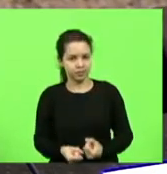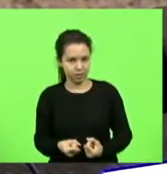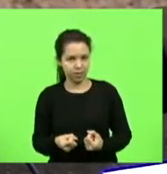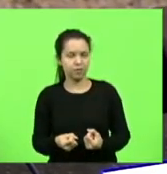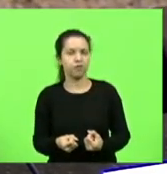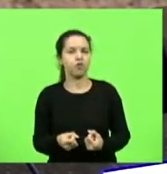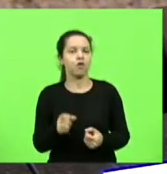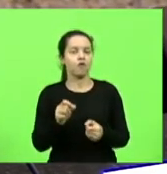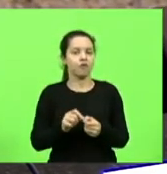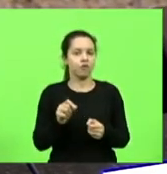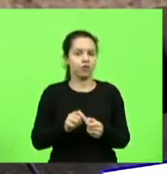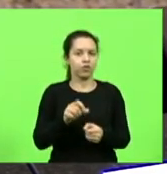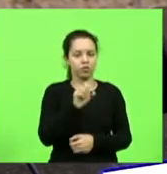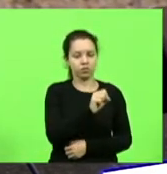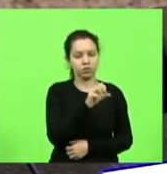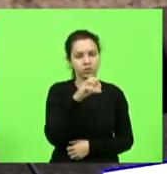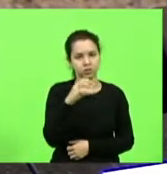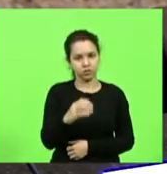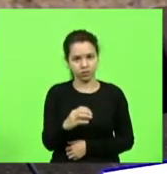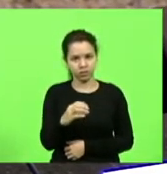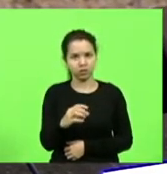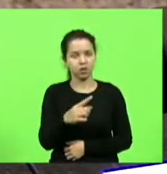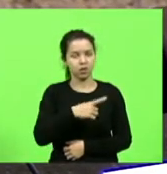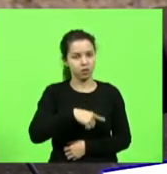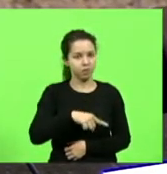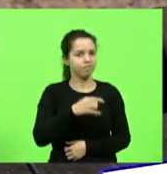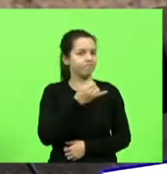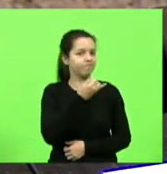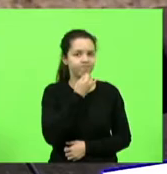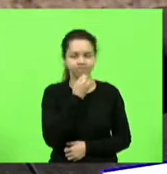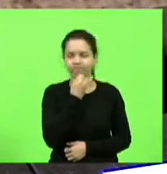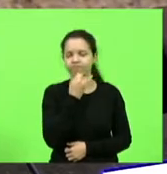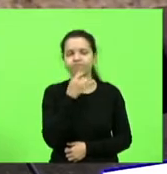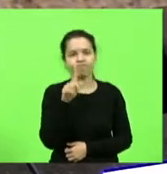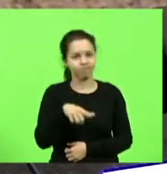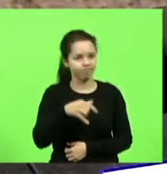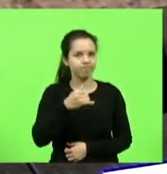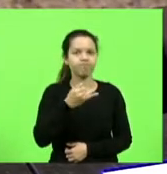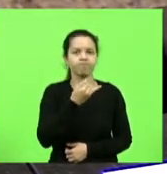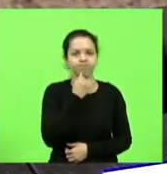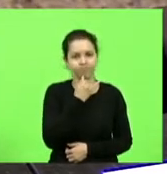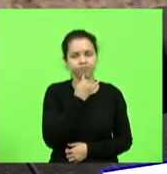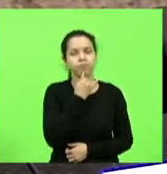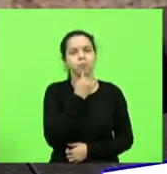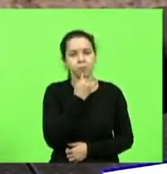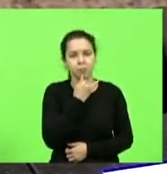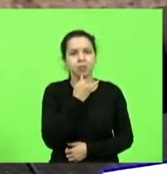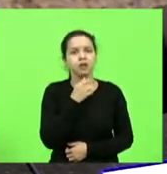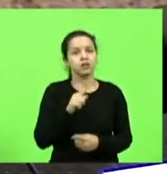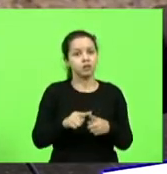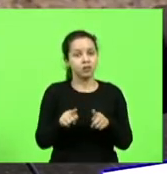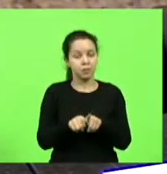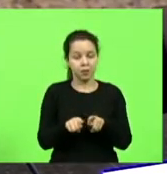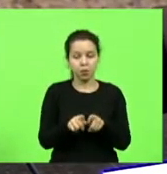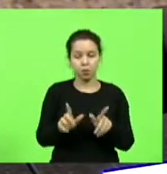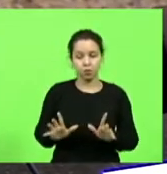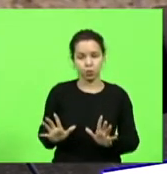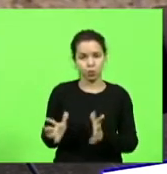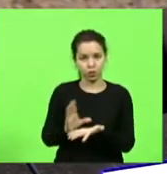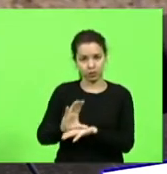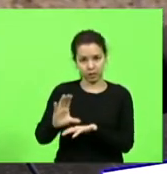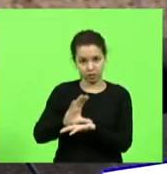é feito com Santa Catarina. Isso é lamentável. Isso é lamentável. E os incentivos que nós estamos gerando